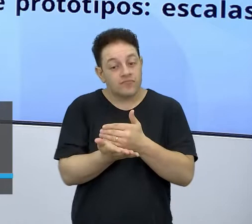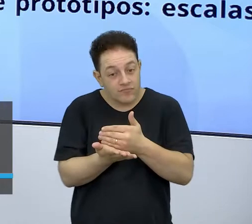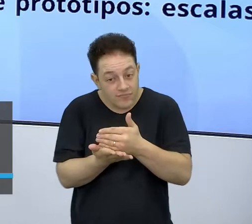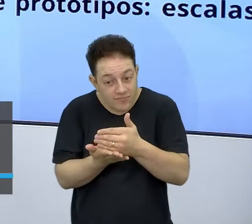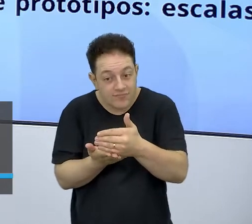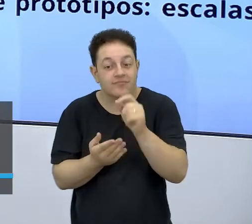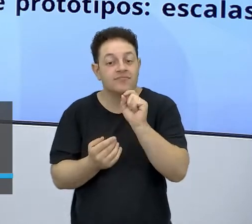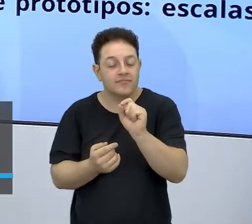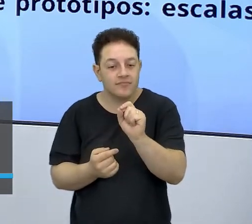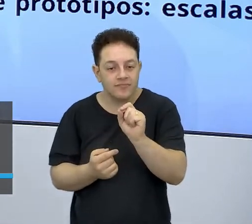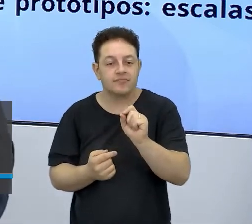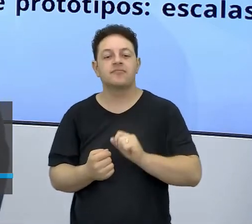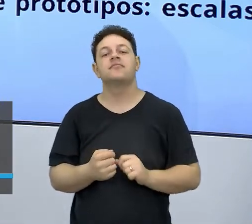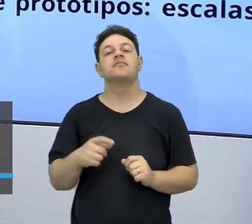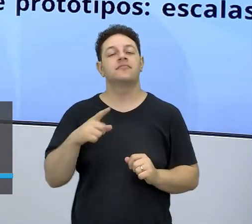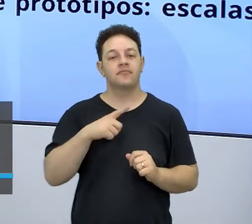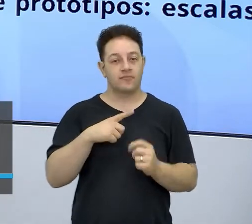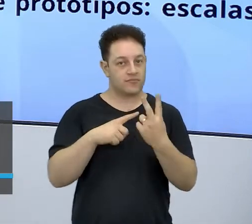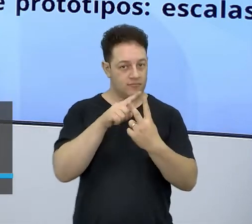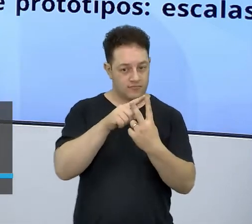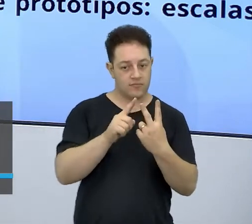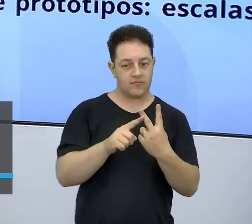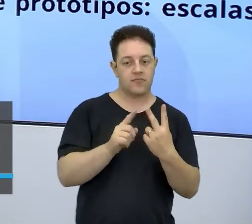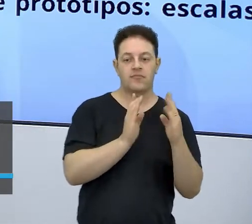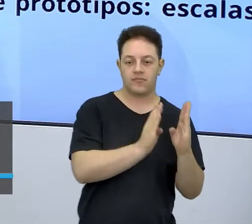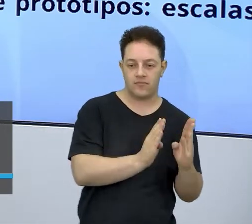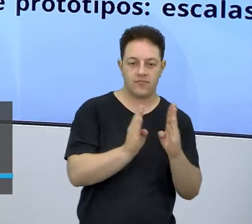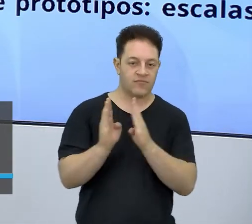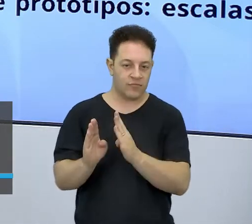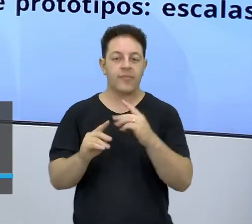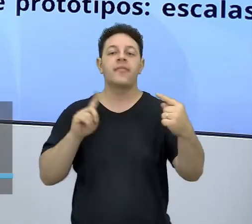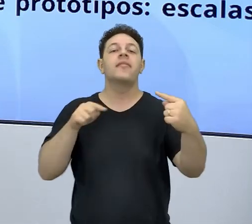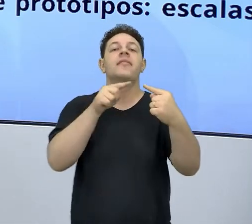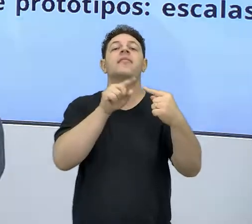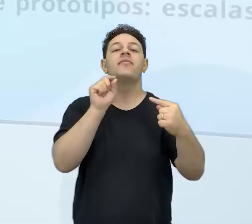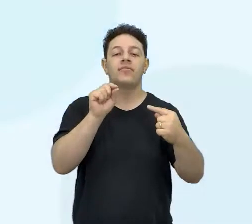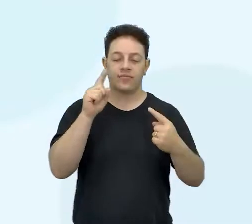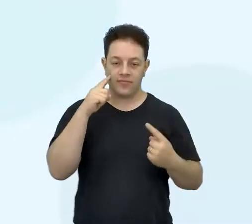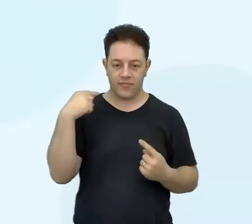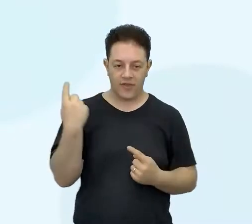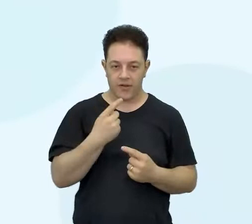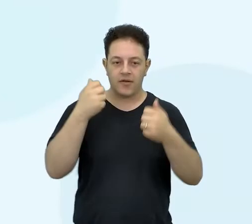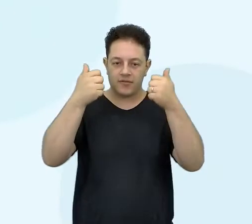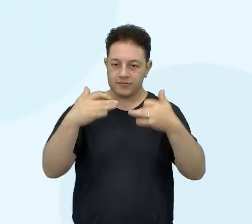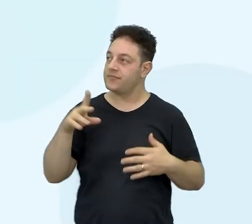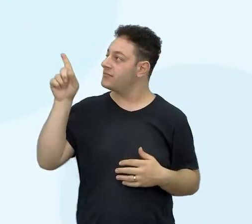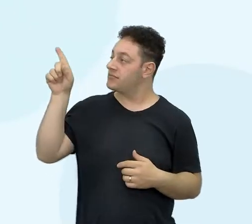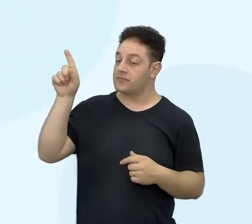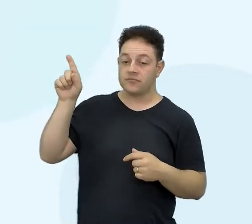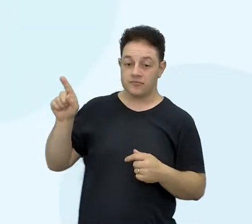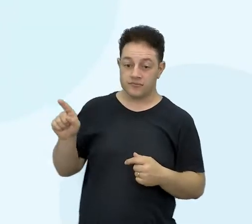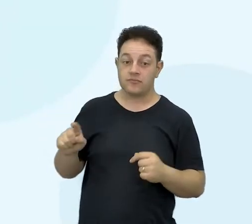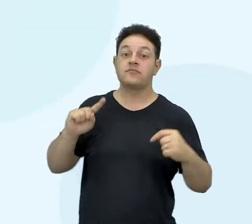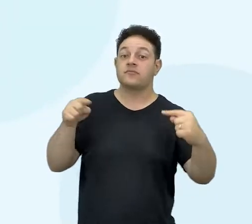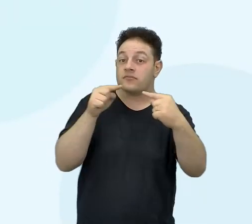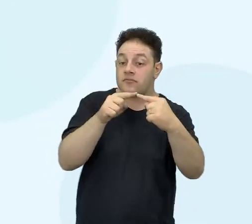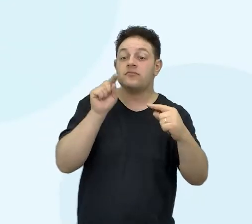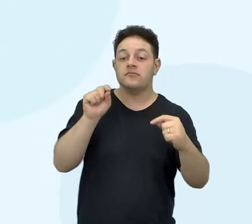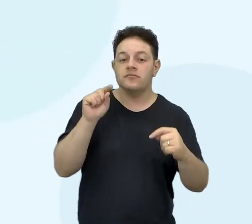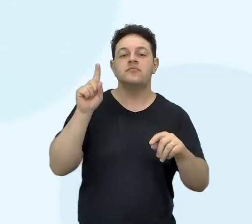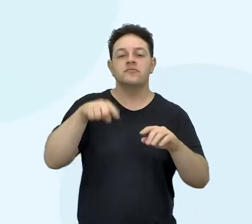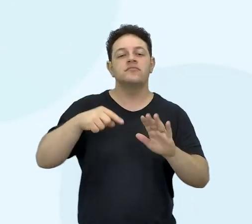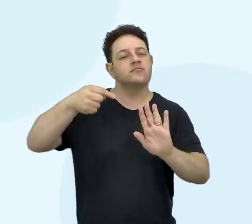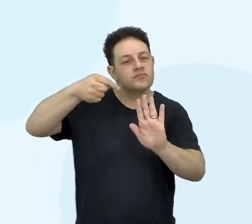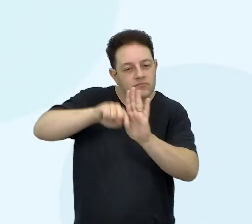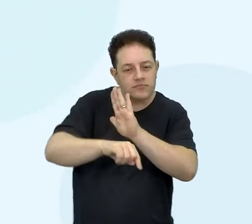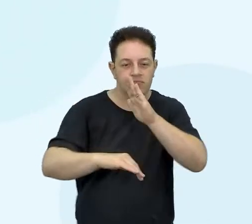aí, 2 etapas. Primeiro, os objetivos que a gente vem atendendo aqui, a gente já colocou algumas vezes, mas vamos repetir. É